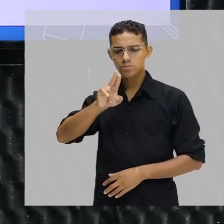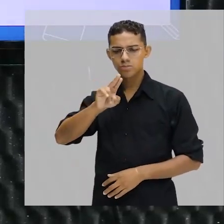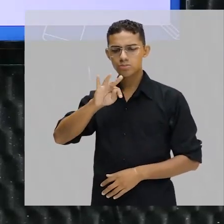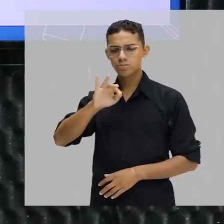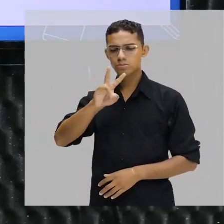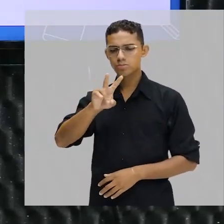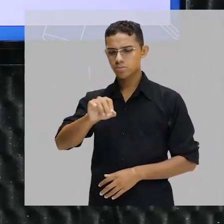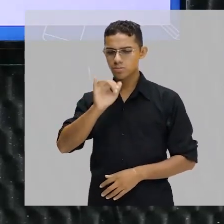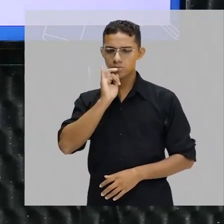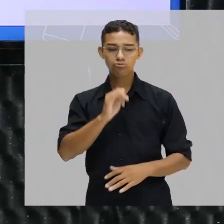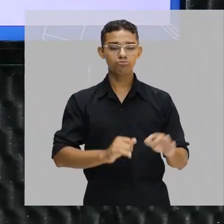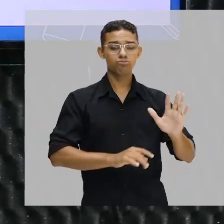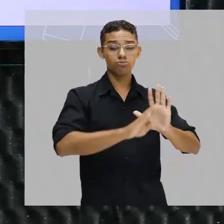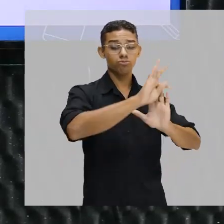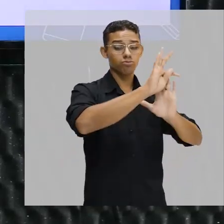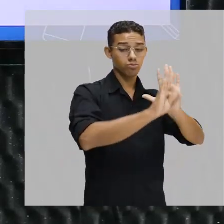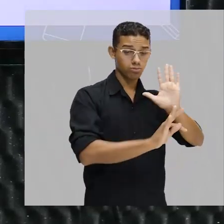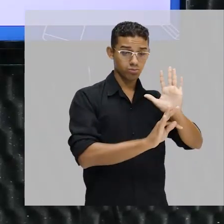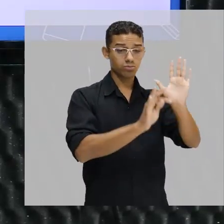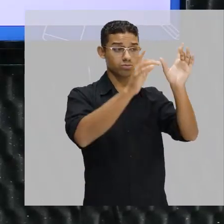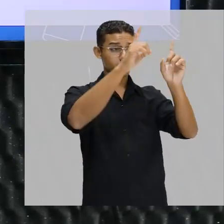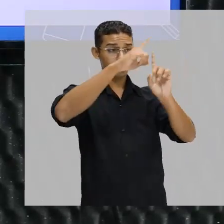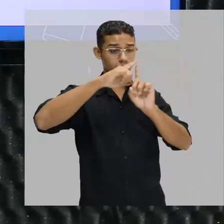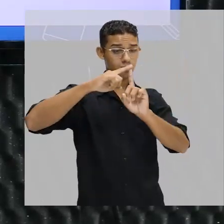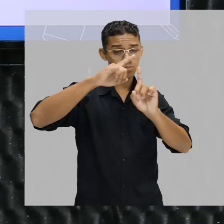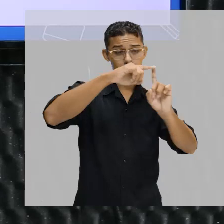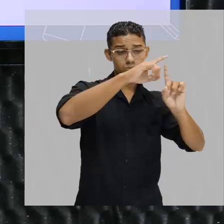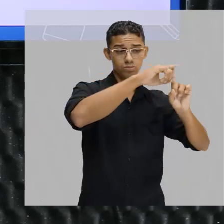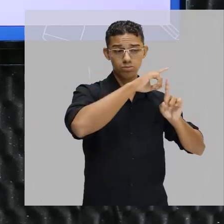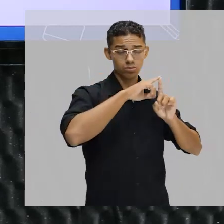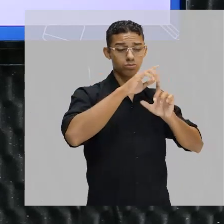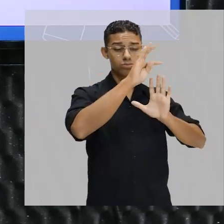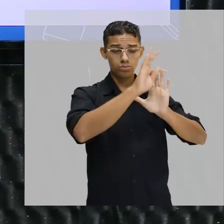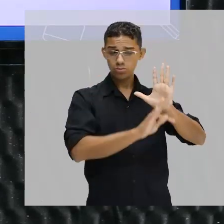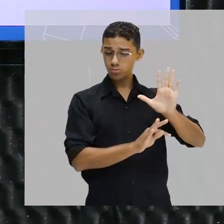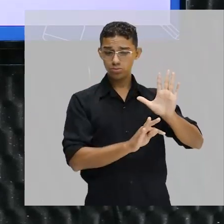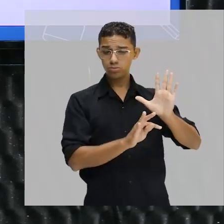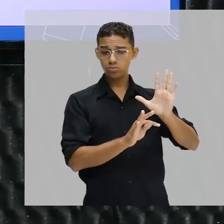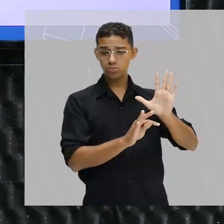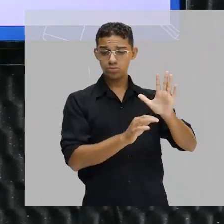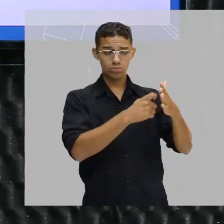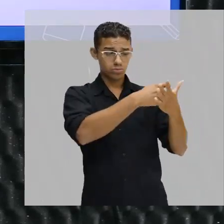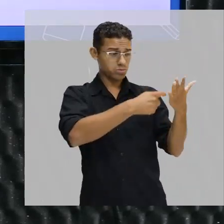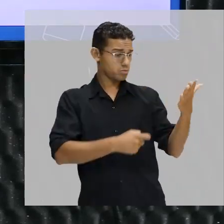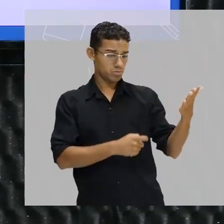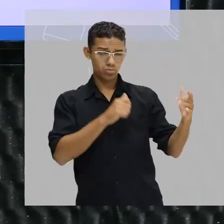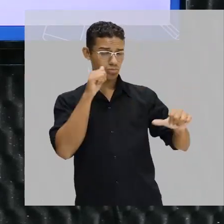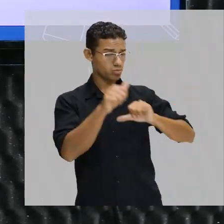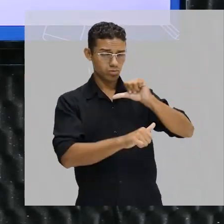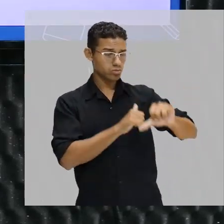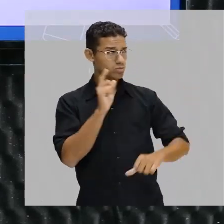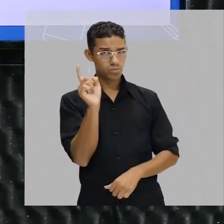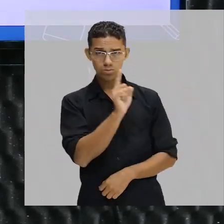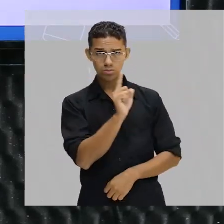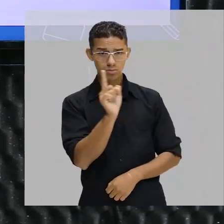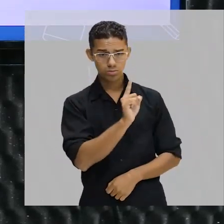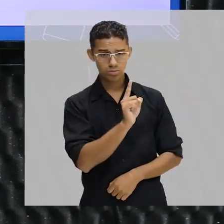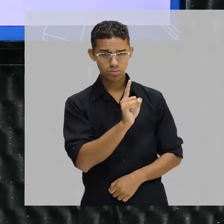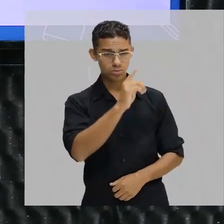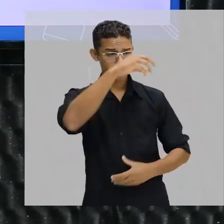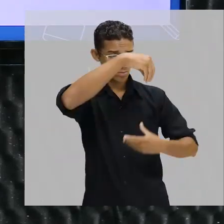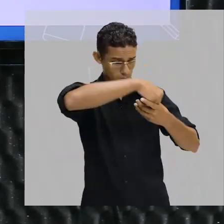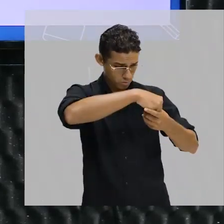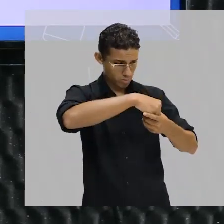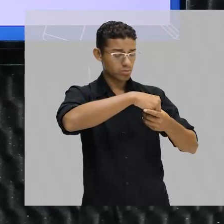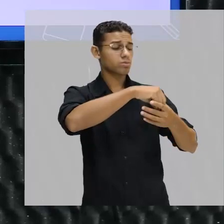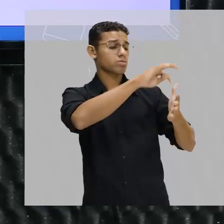diferença. Tipo de texto são categorias fixas, elas não mudam. E dentro dessas categorias, dentro